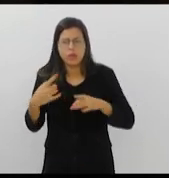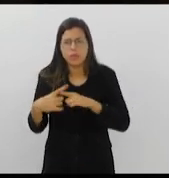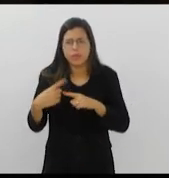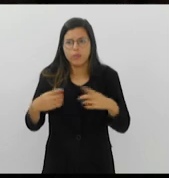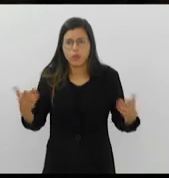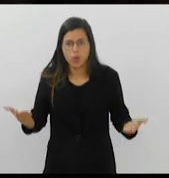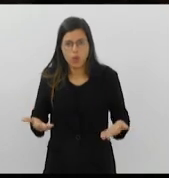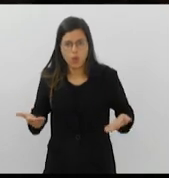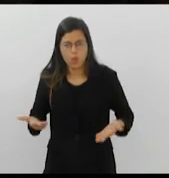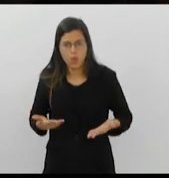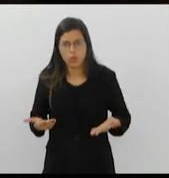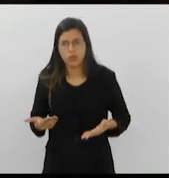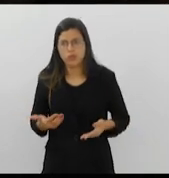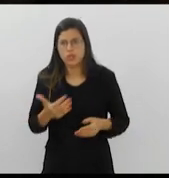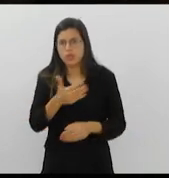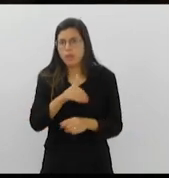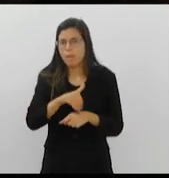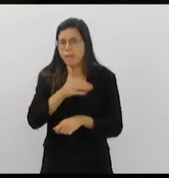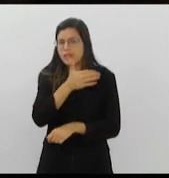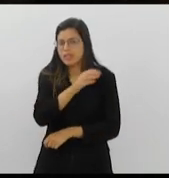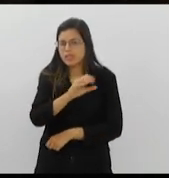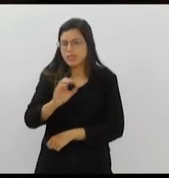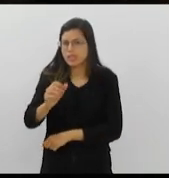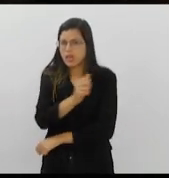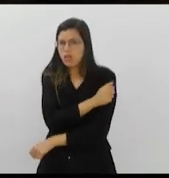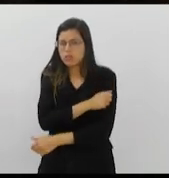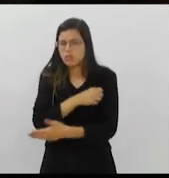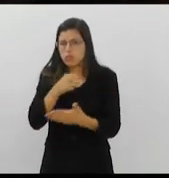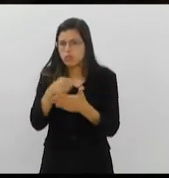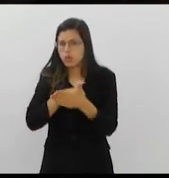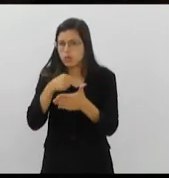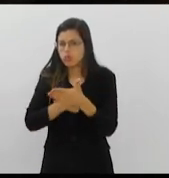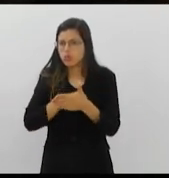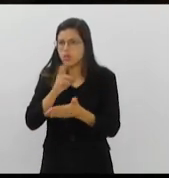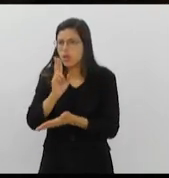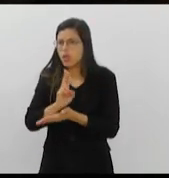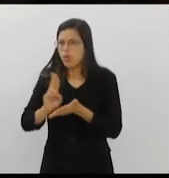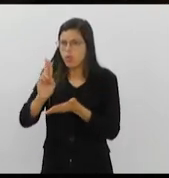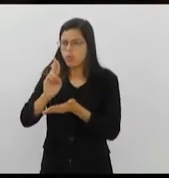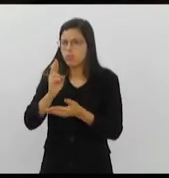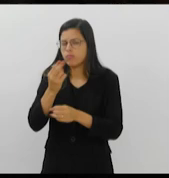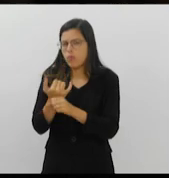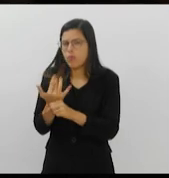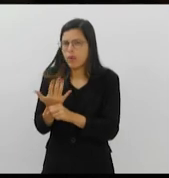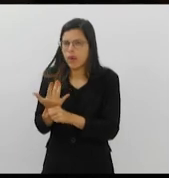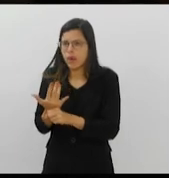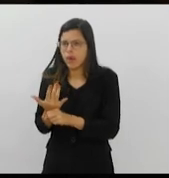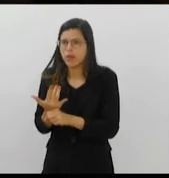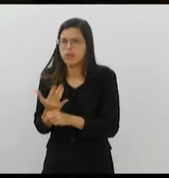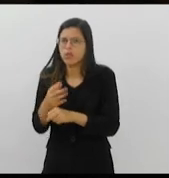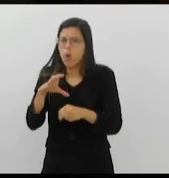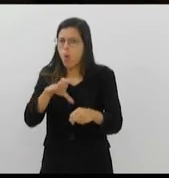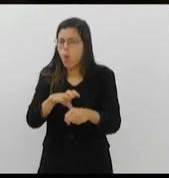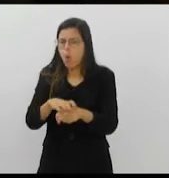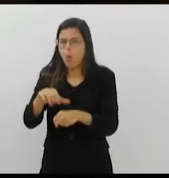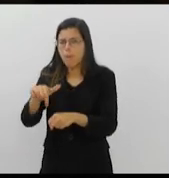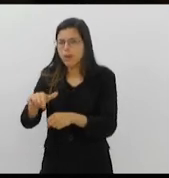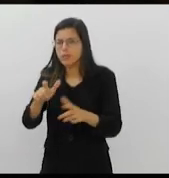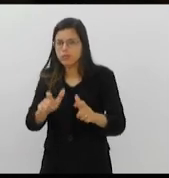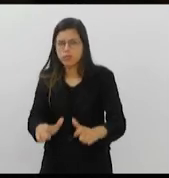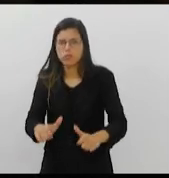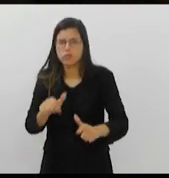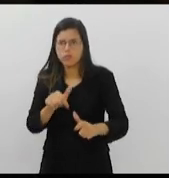há centenas de estudantes em luta na UERJ, seja ocupando o espaço da universidade, seja fazendo